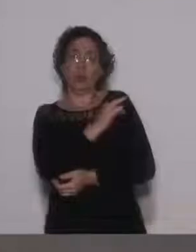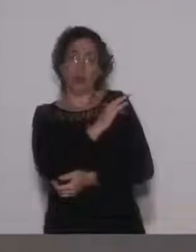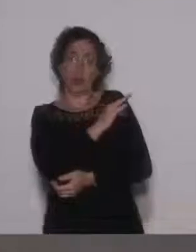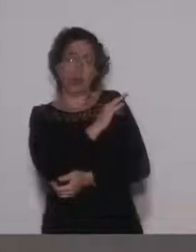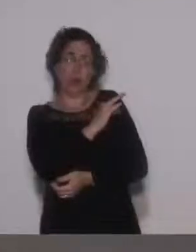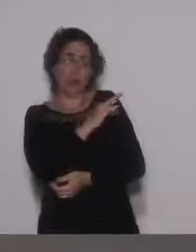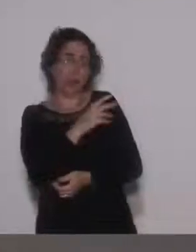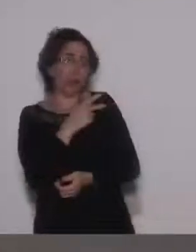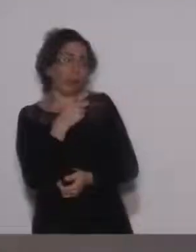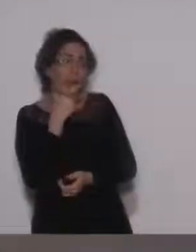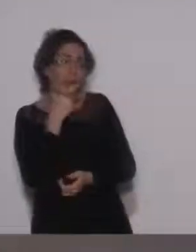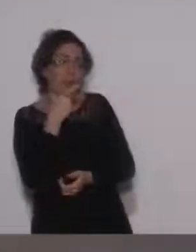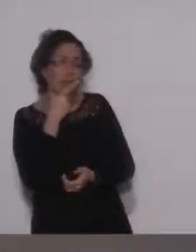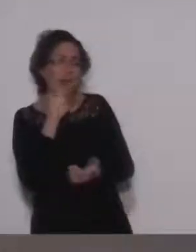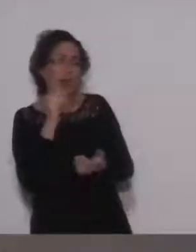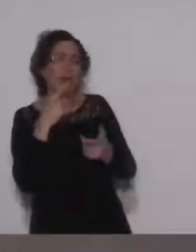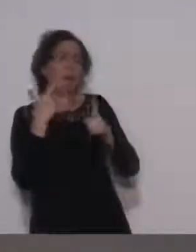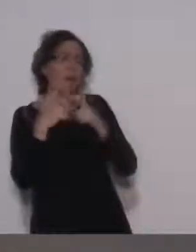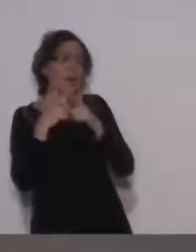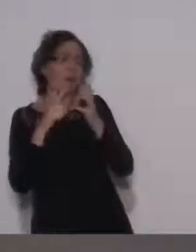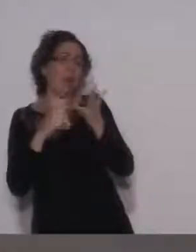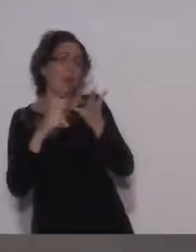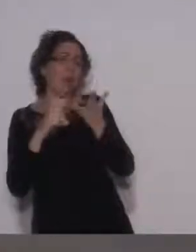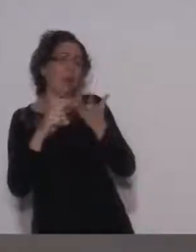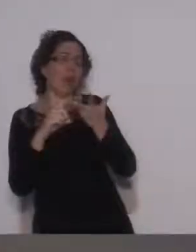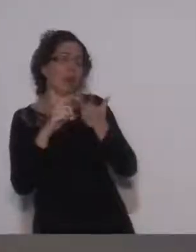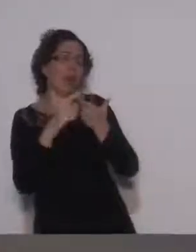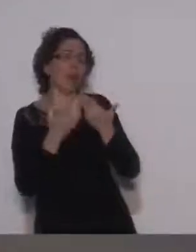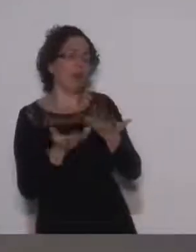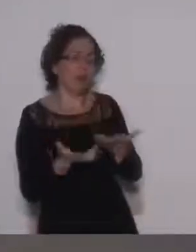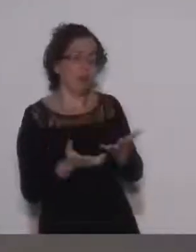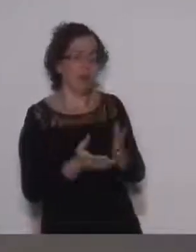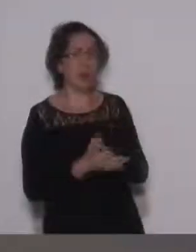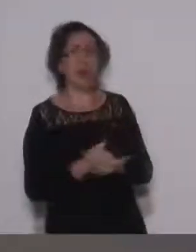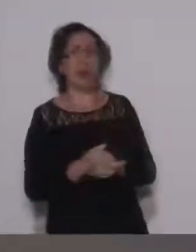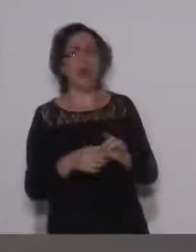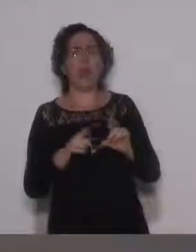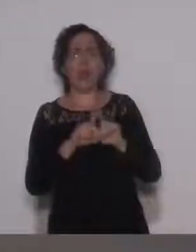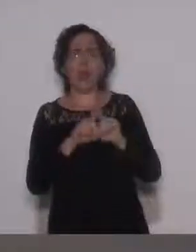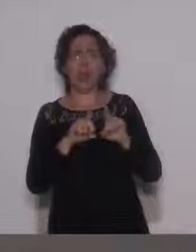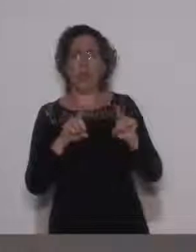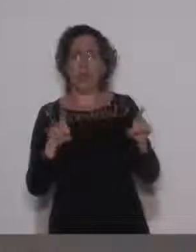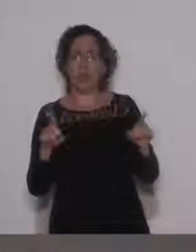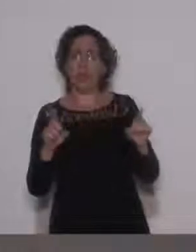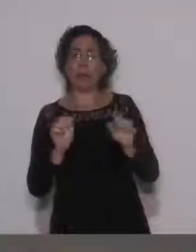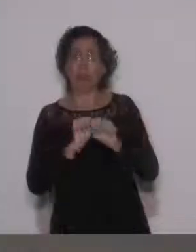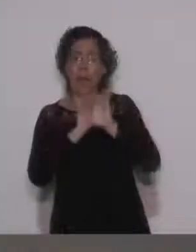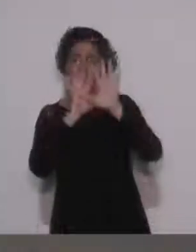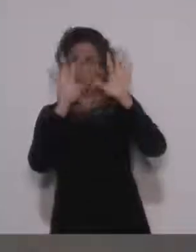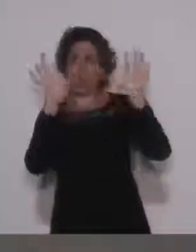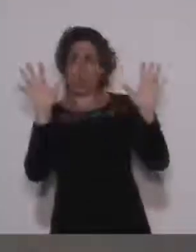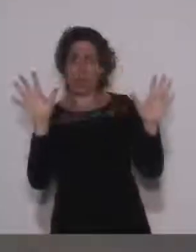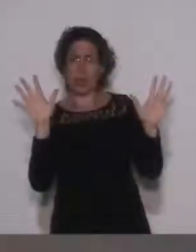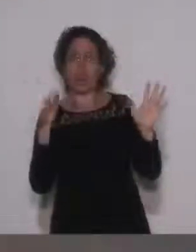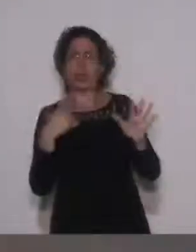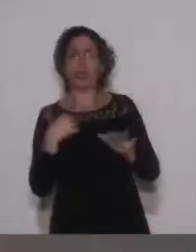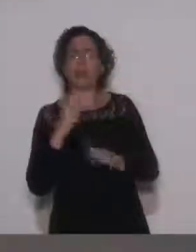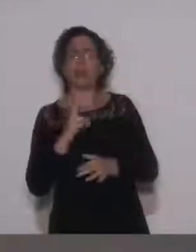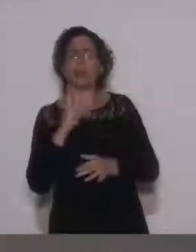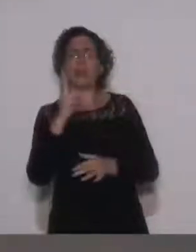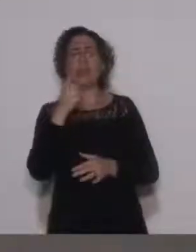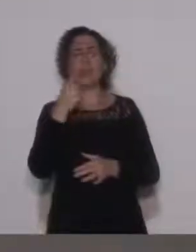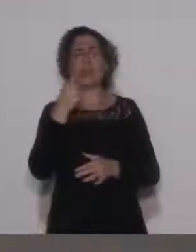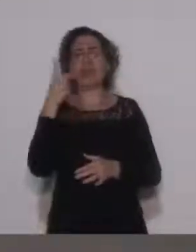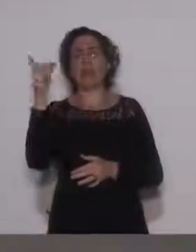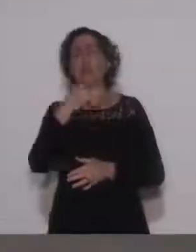resposta que ele está ali vivenciando. Mas eu não sou necessariamente obrigado a aceitar. Exemplo muito claro. Toda vez que a gente fala com o pessoal